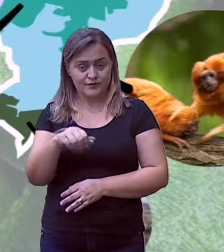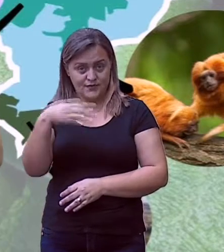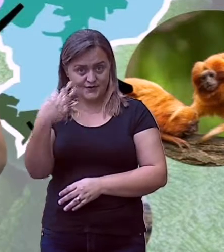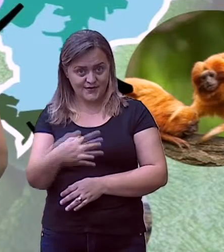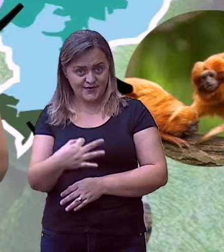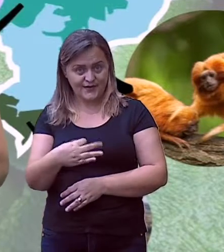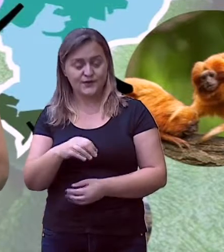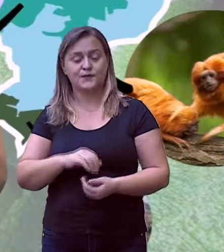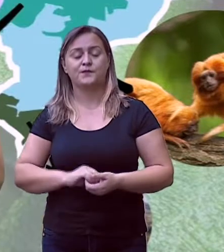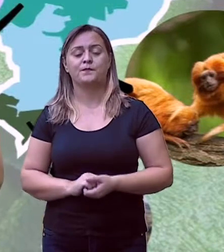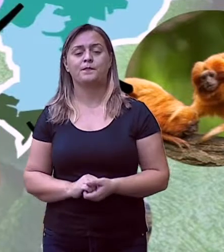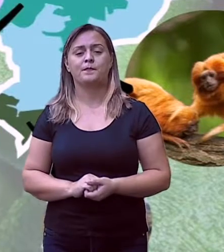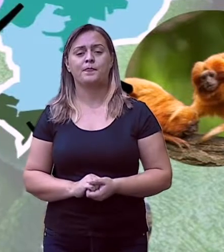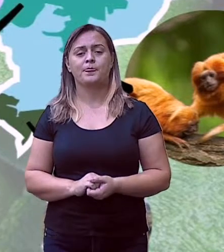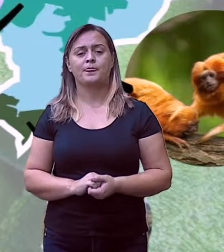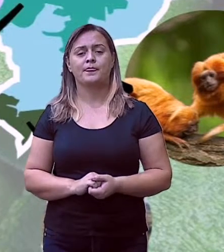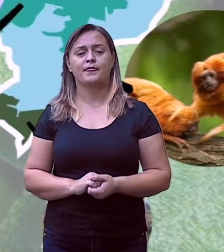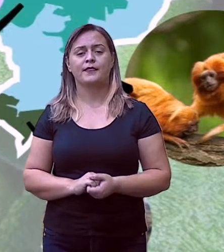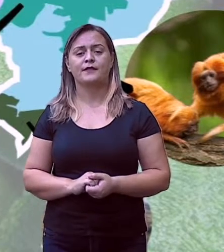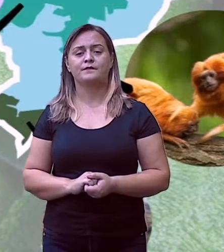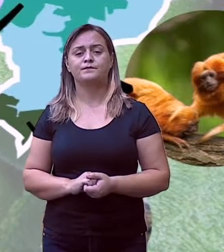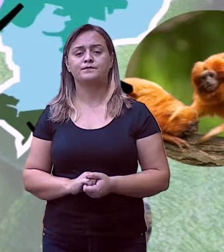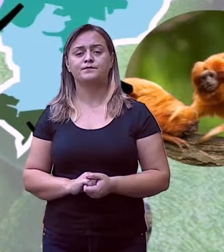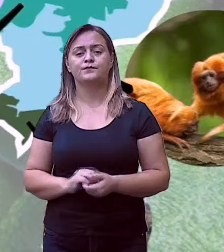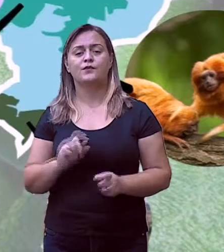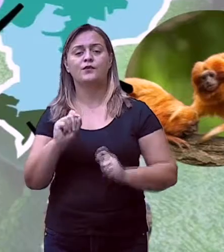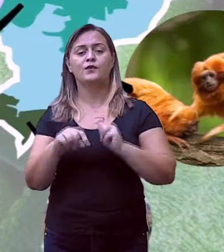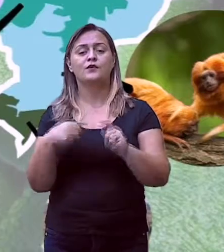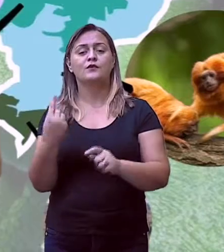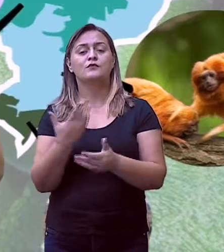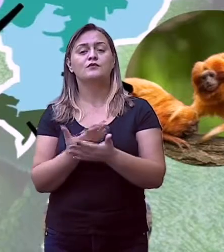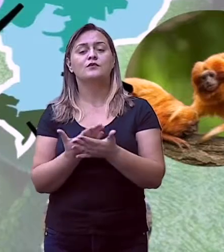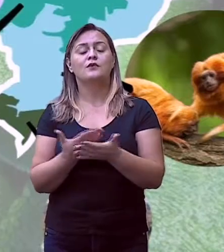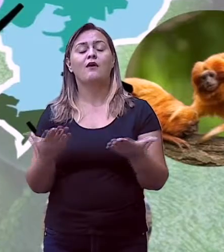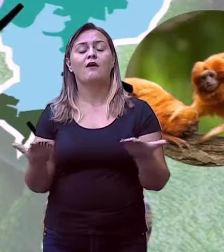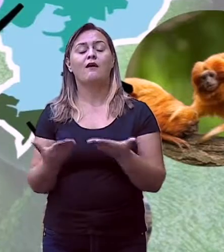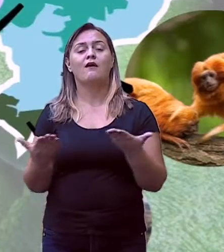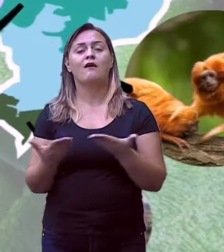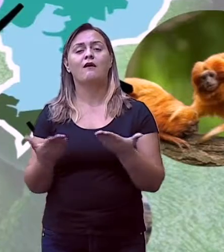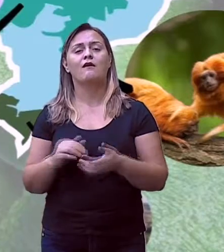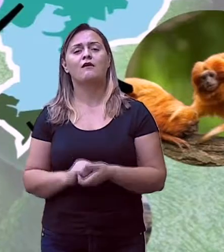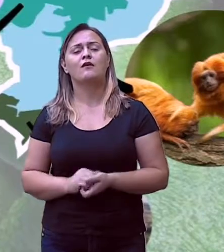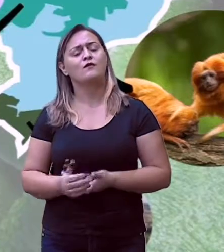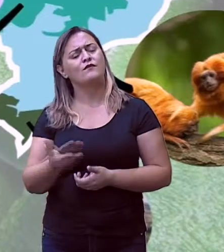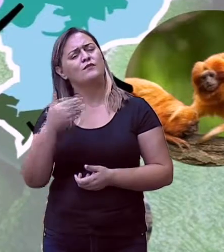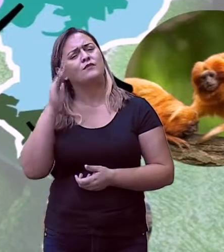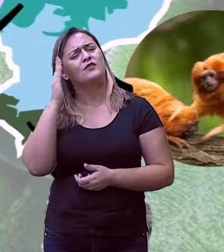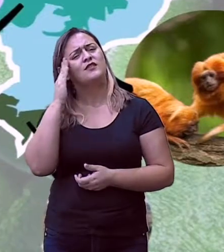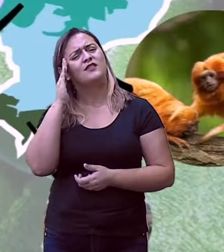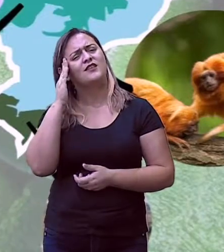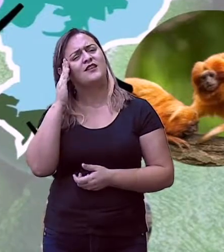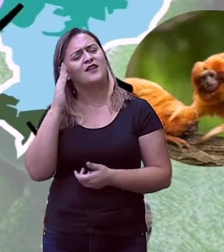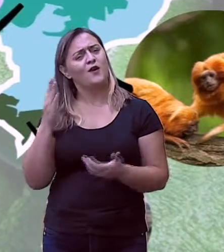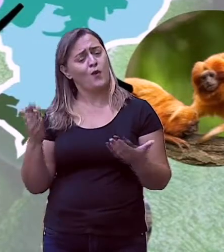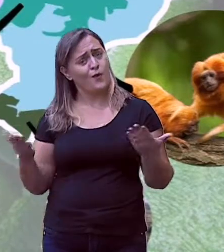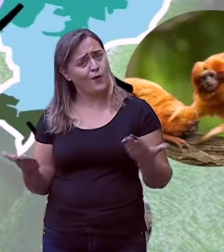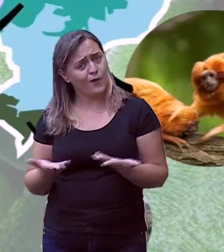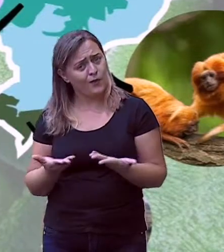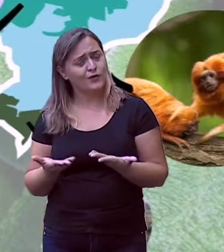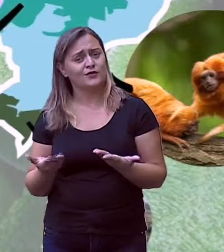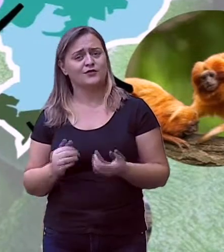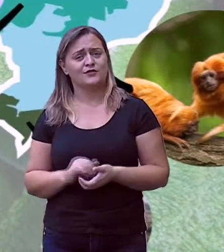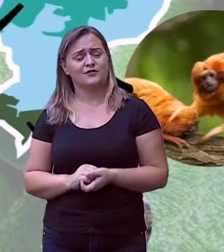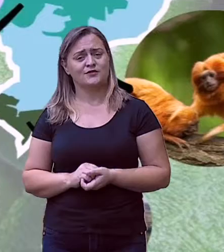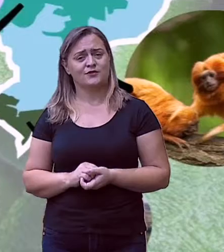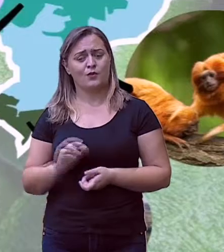Então, do que nós vamos falar? Vamos lá comigo? Vamos entender um pouquinho de como que é